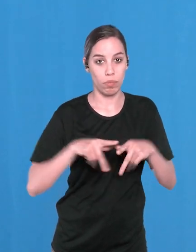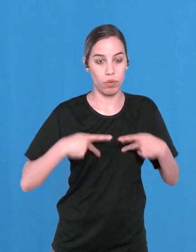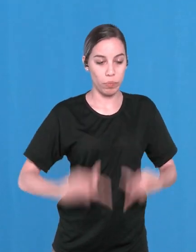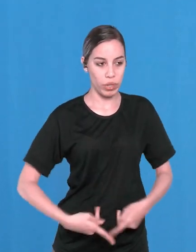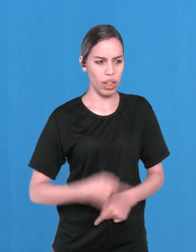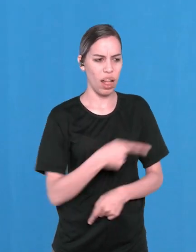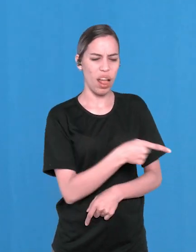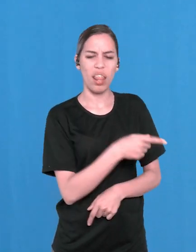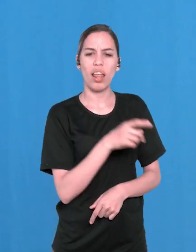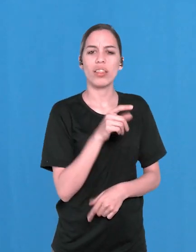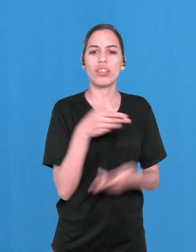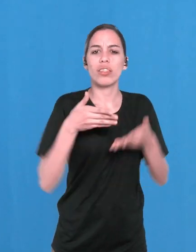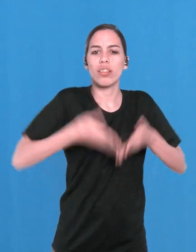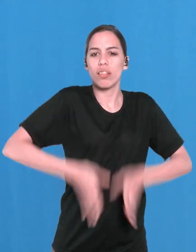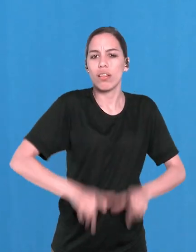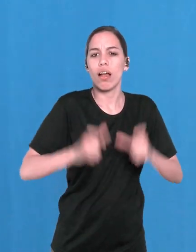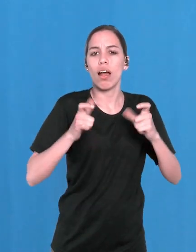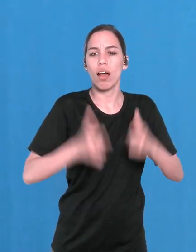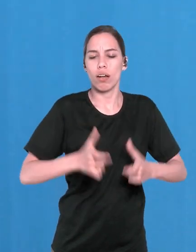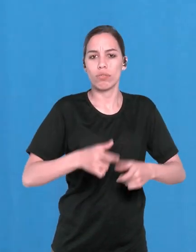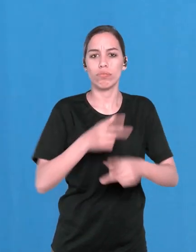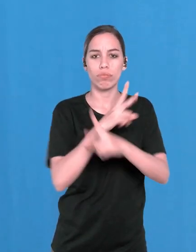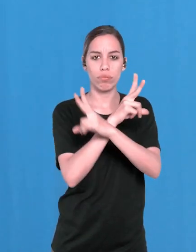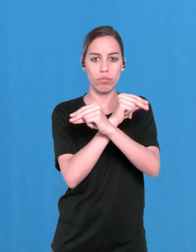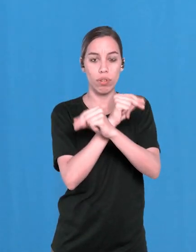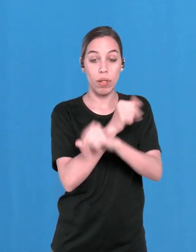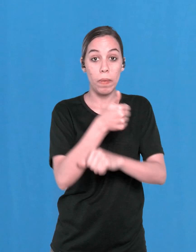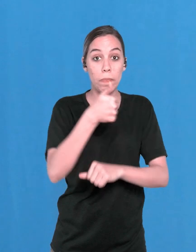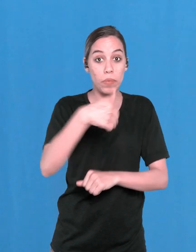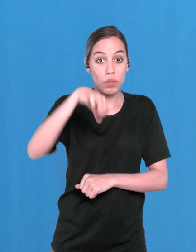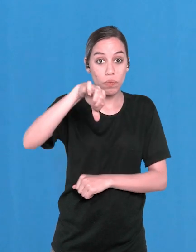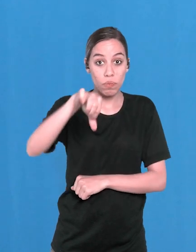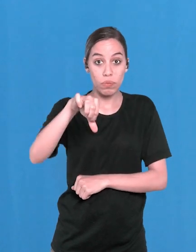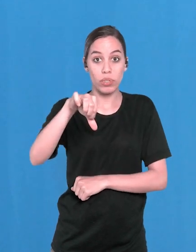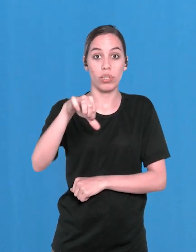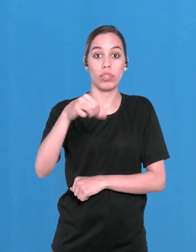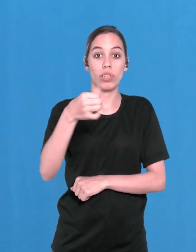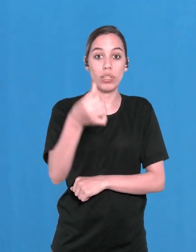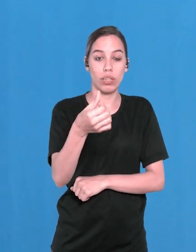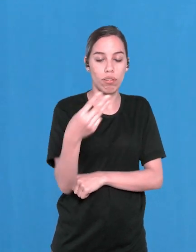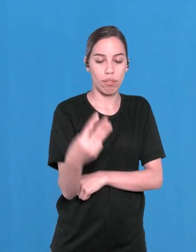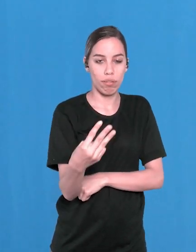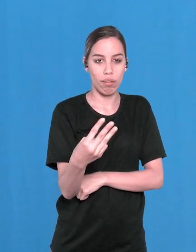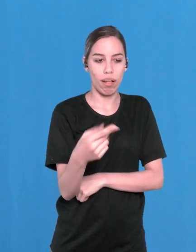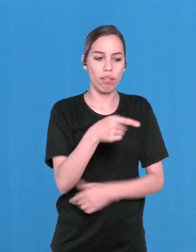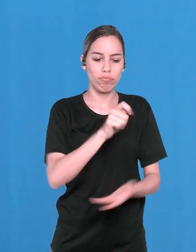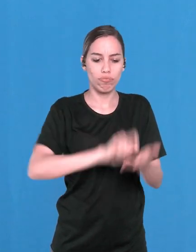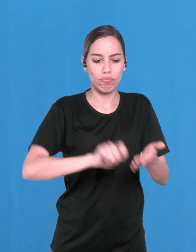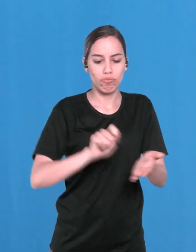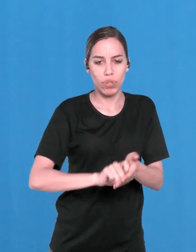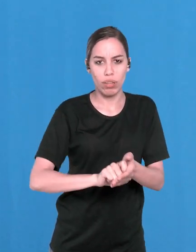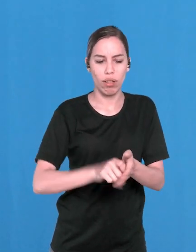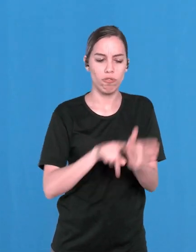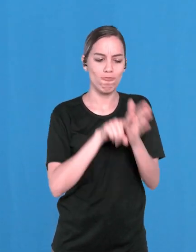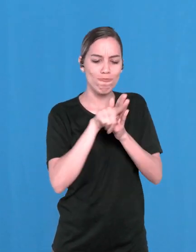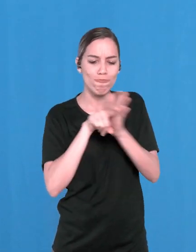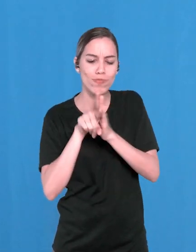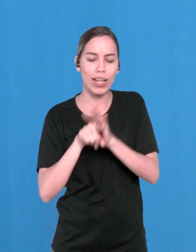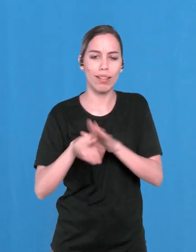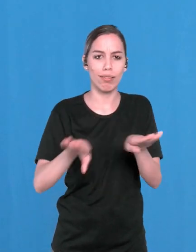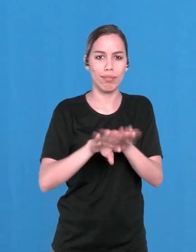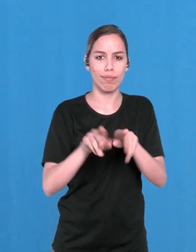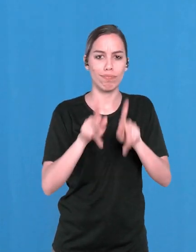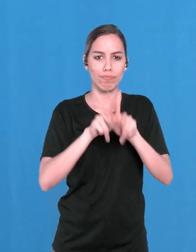nasceu em Patos de Minas, Minas Gerais, em 1963. Ela é escritora, pesquisadora